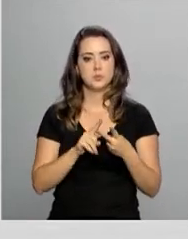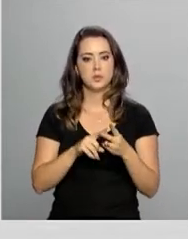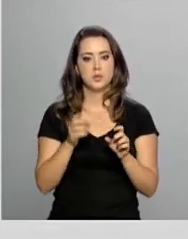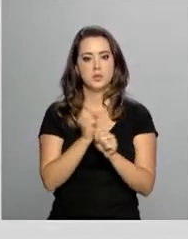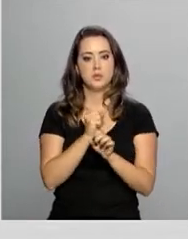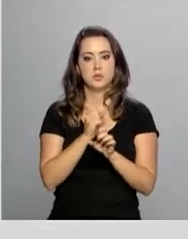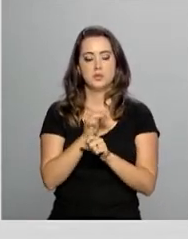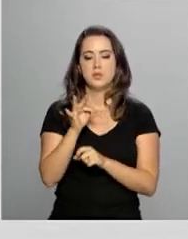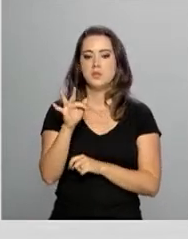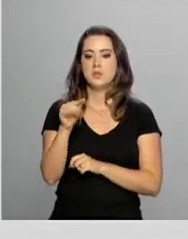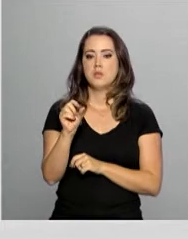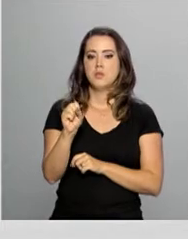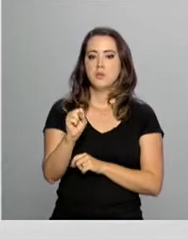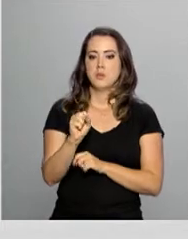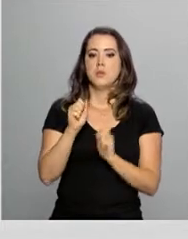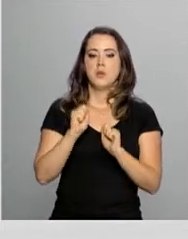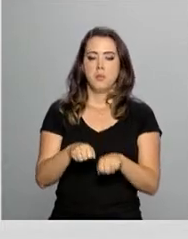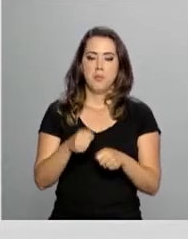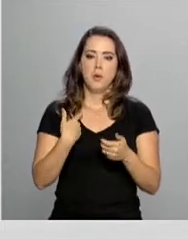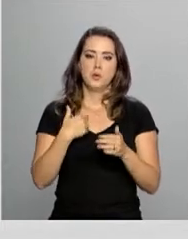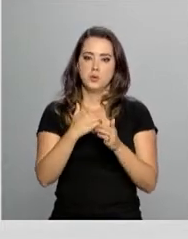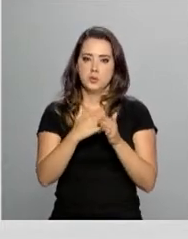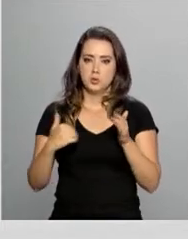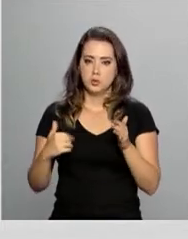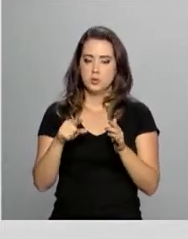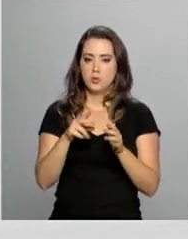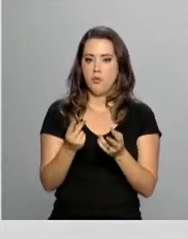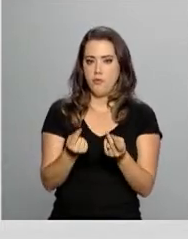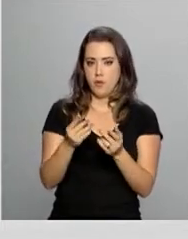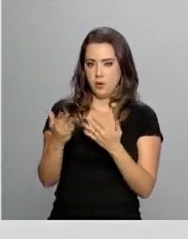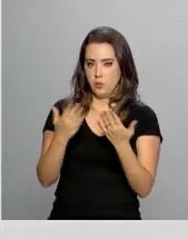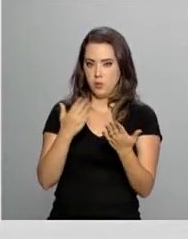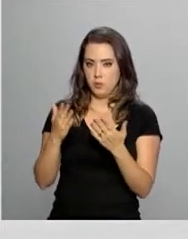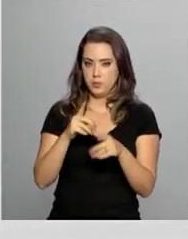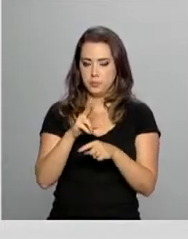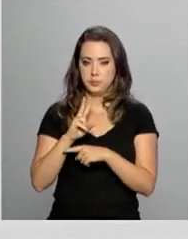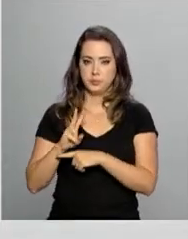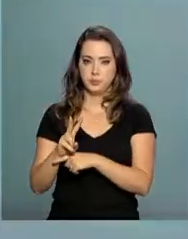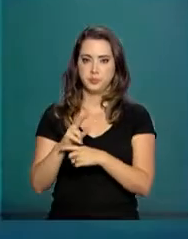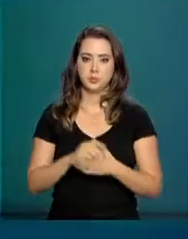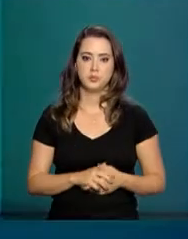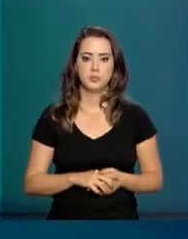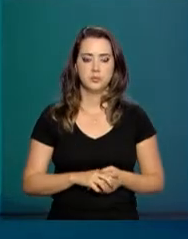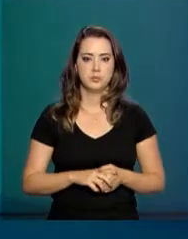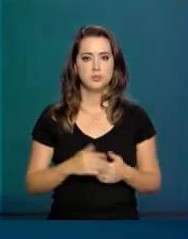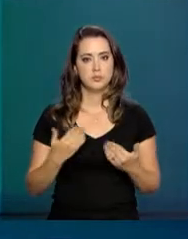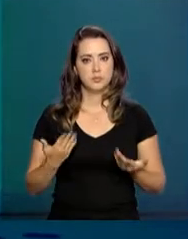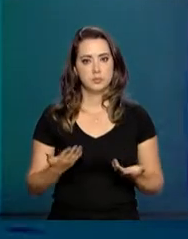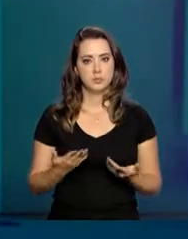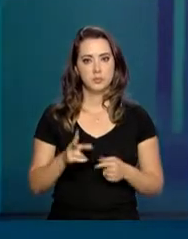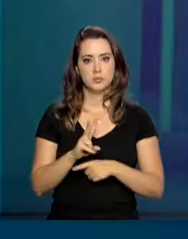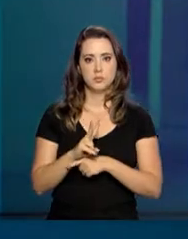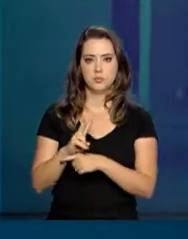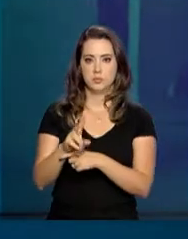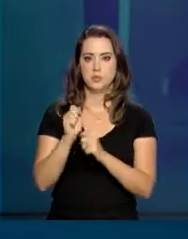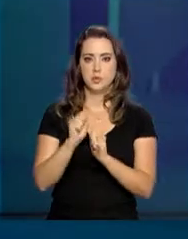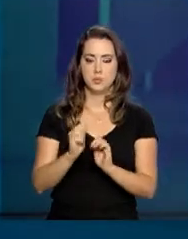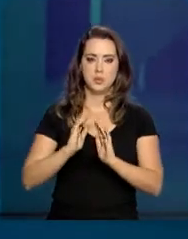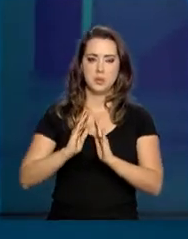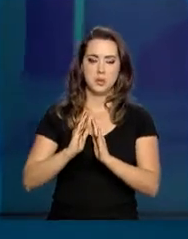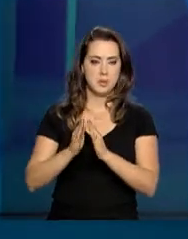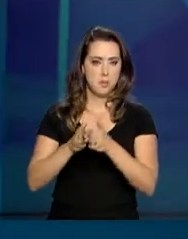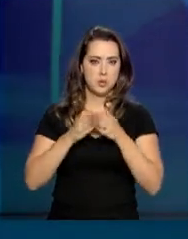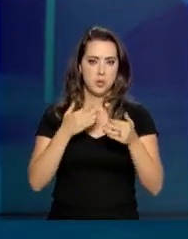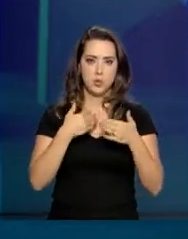ter um saldo de FGTS compatível com o valor do empréstimo desejado. Olha, os empréstimos poderão ser pedidos